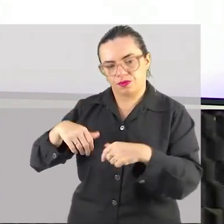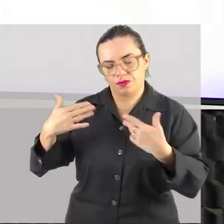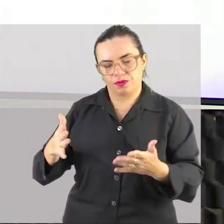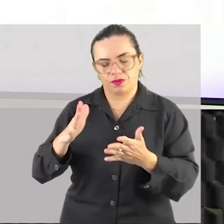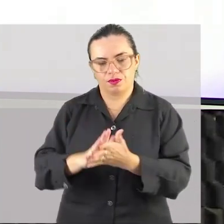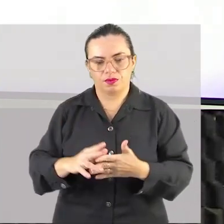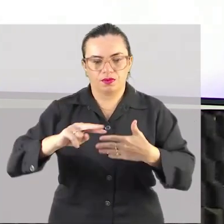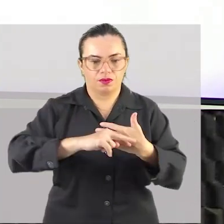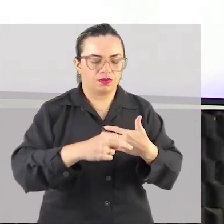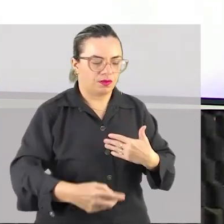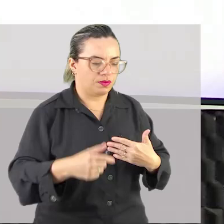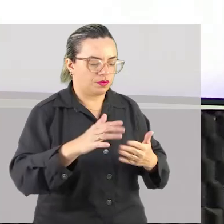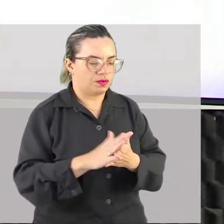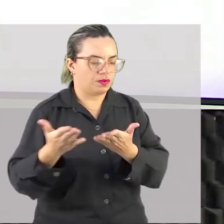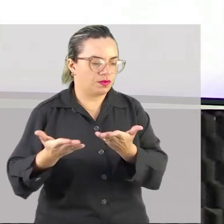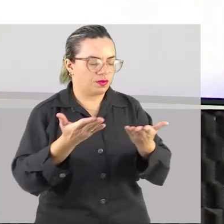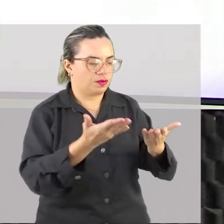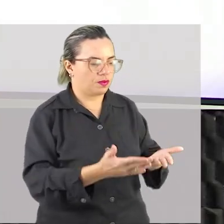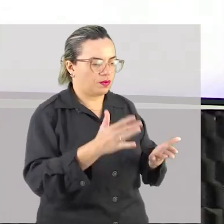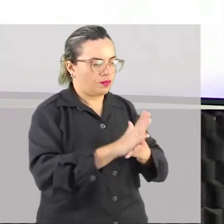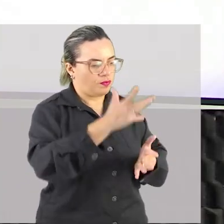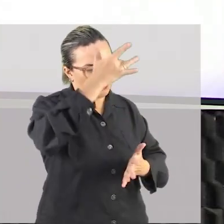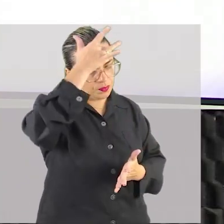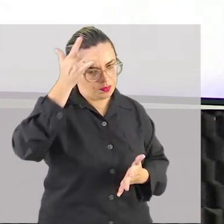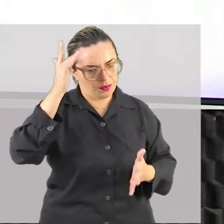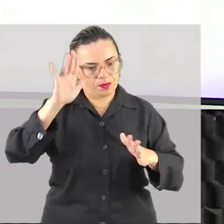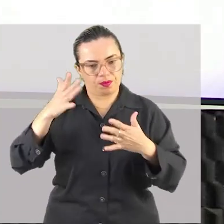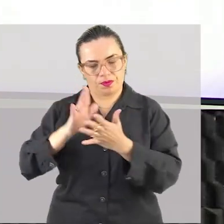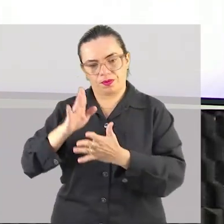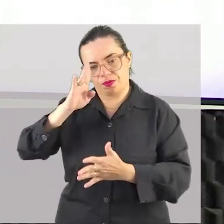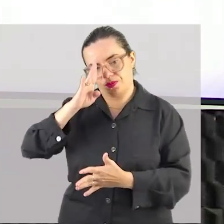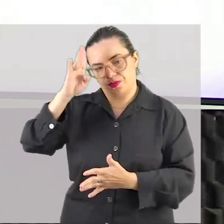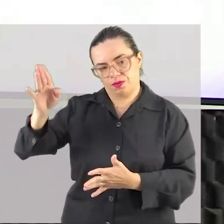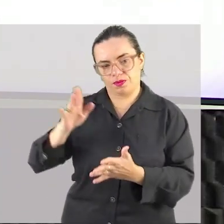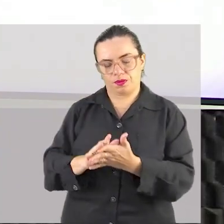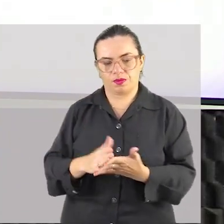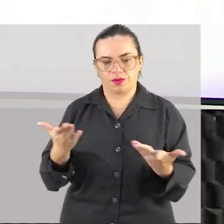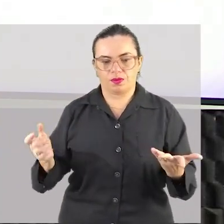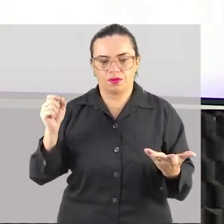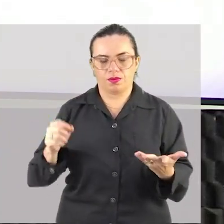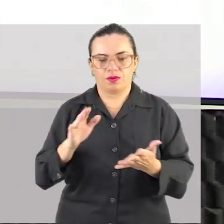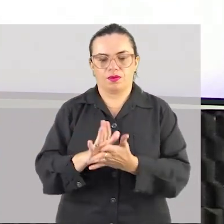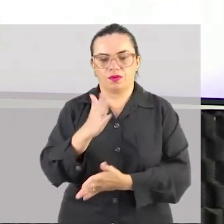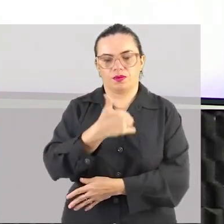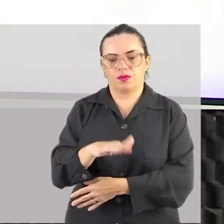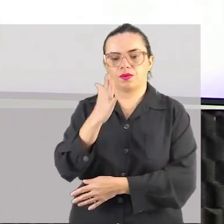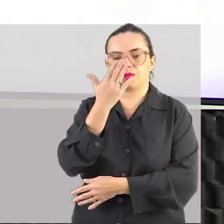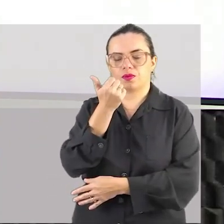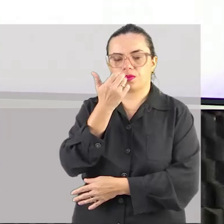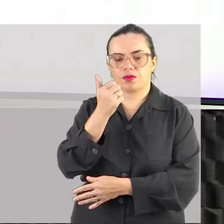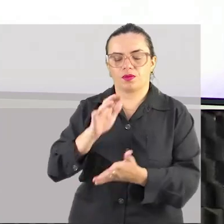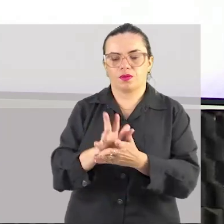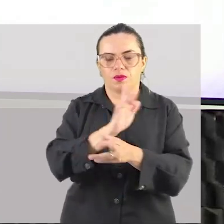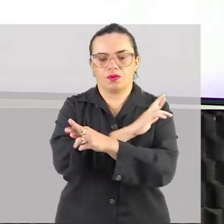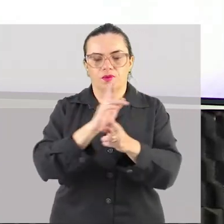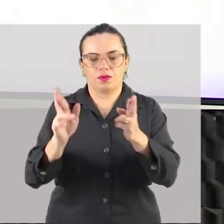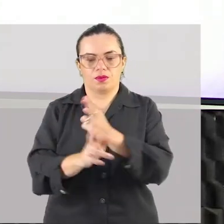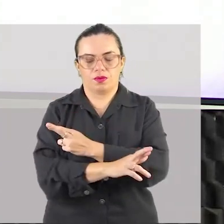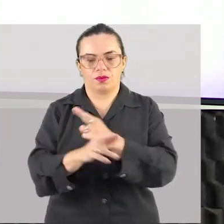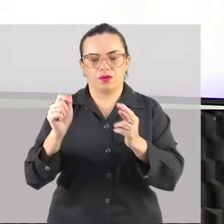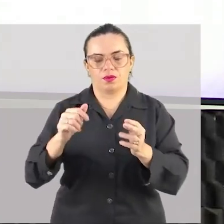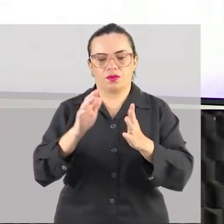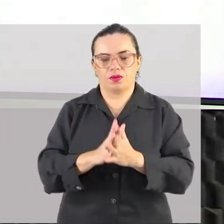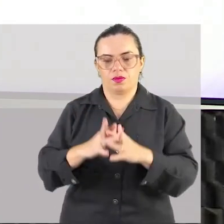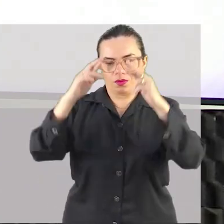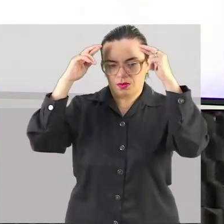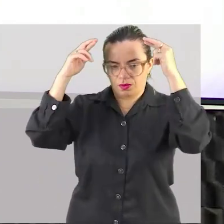essa produção para atender as necessidades das pessoas, principalmente do ponto de vista da alimentação, respeitando